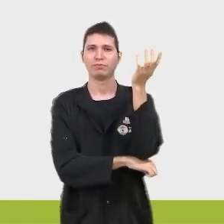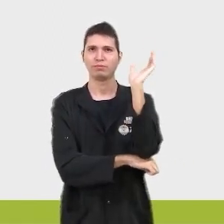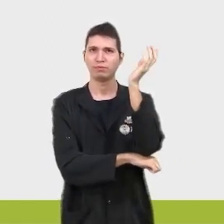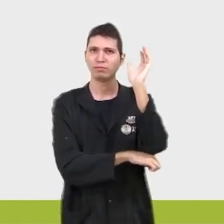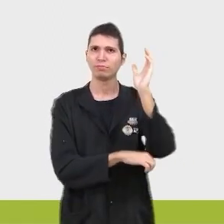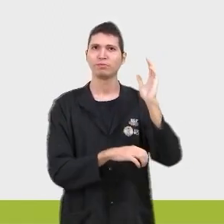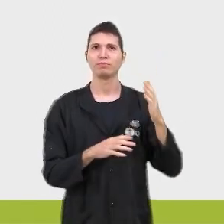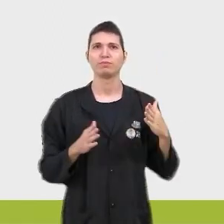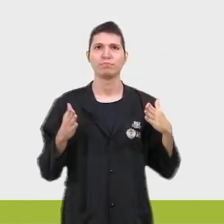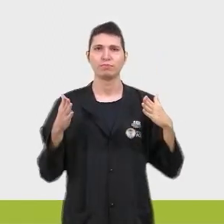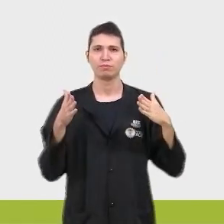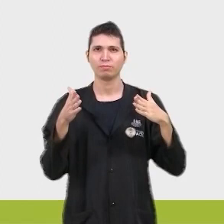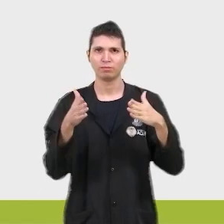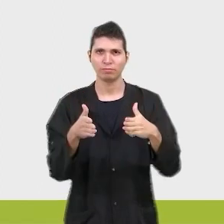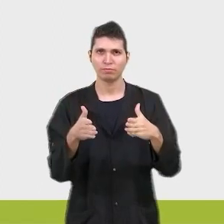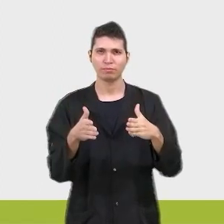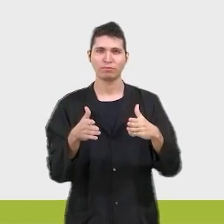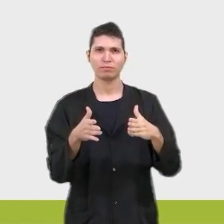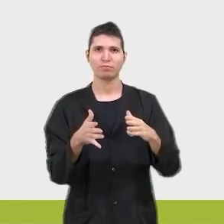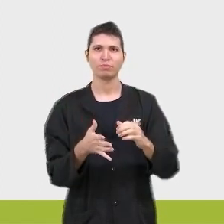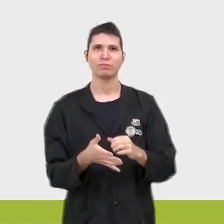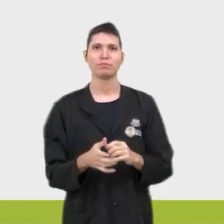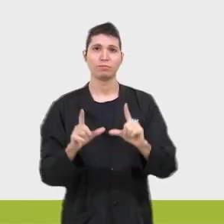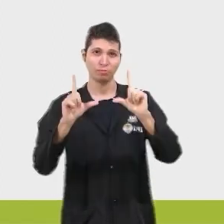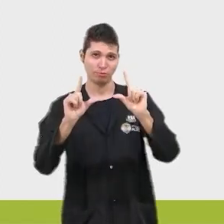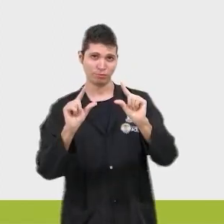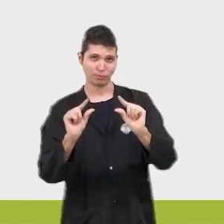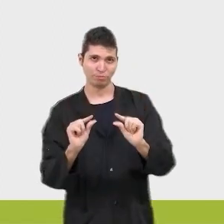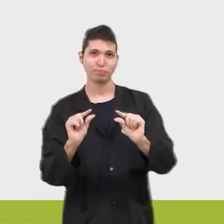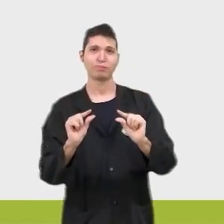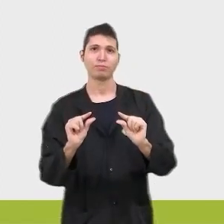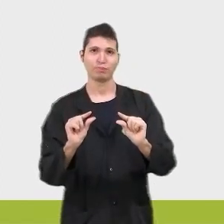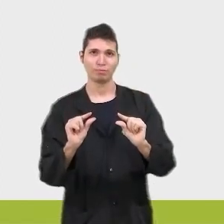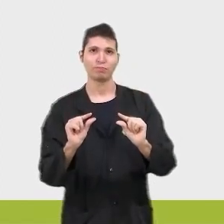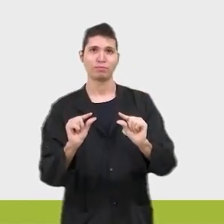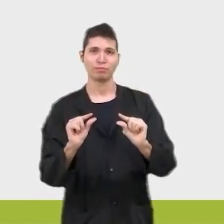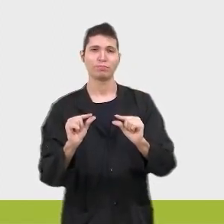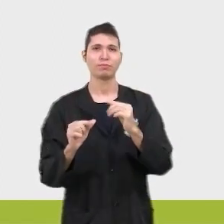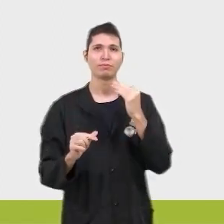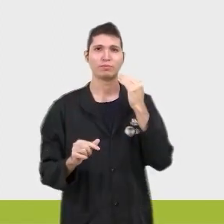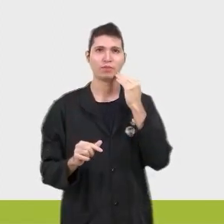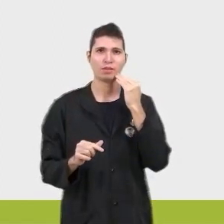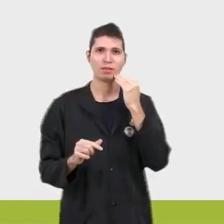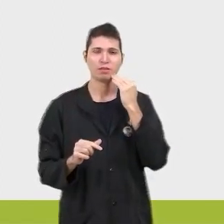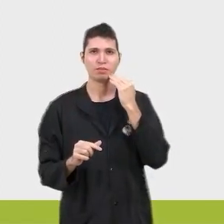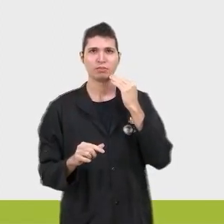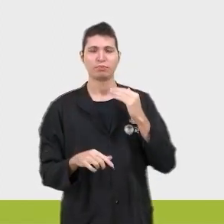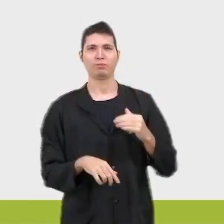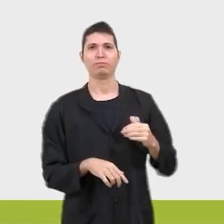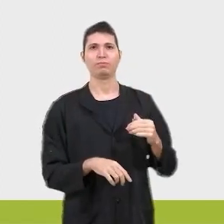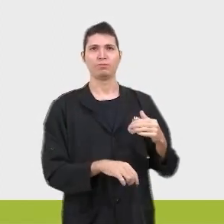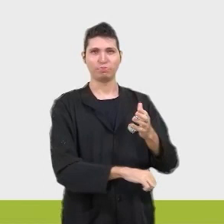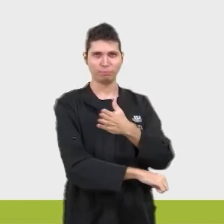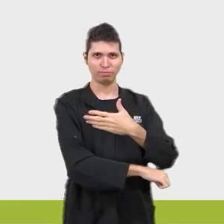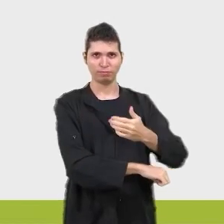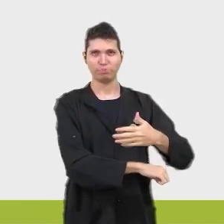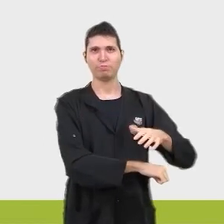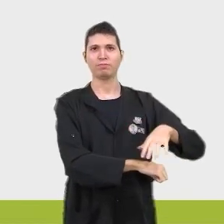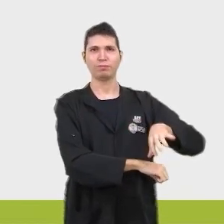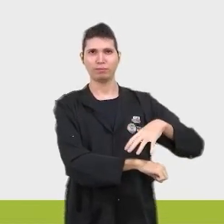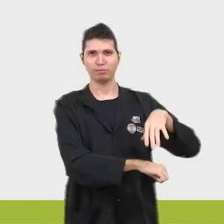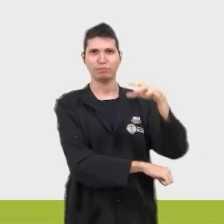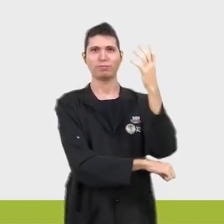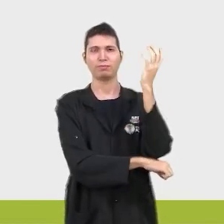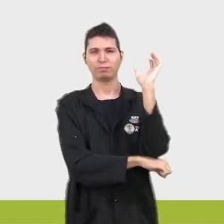mitigar os efeitos, quer dizer, diminuir os efeitos da fragmentação dos ecossistemas. Tem tudo a ver com o que nós